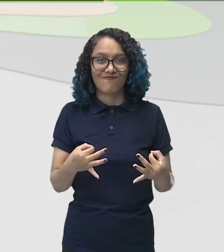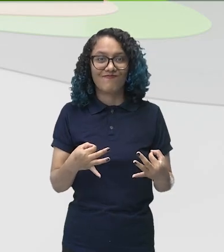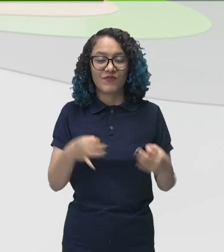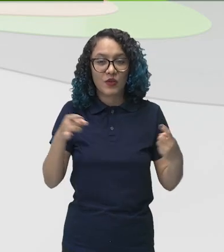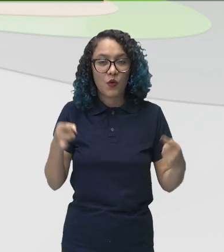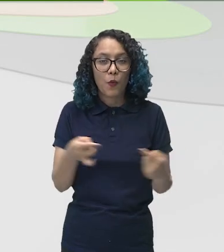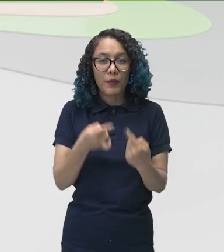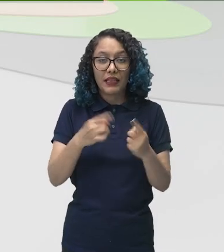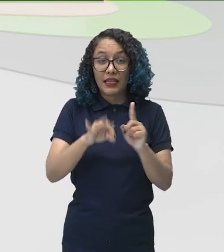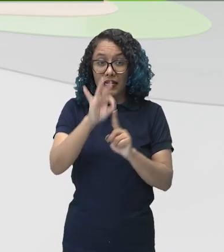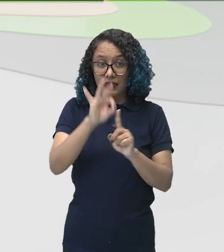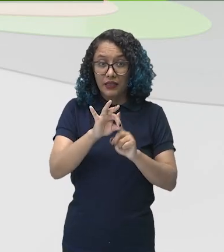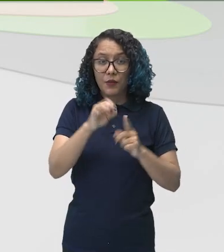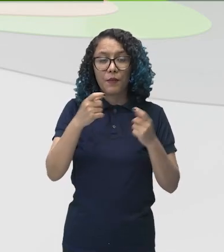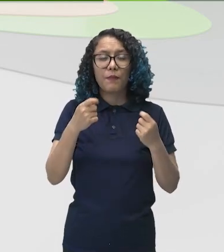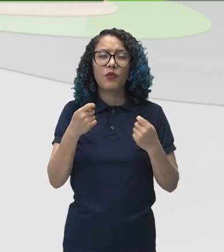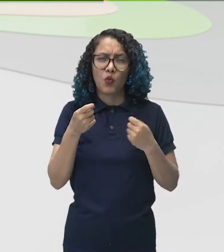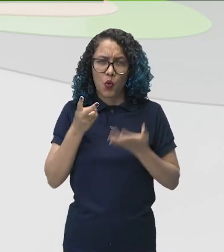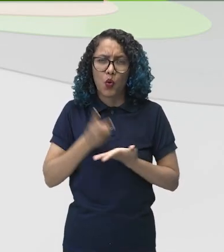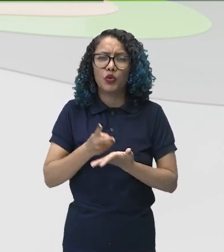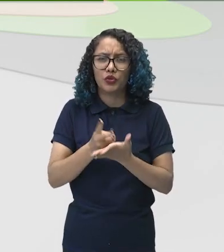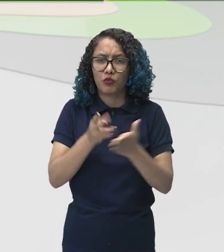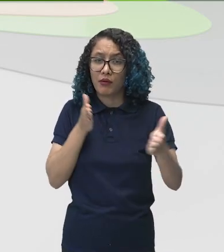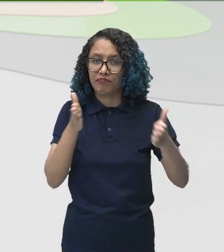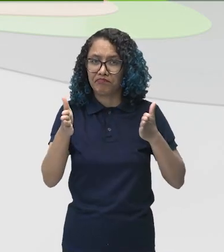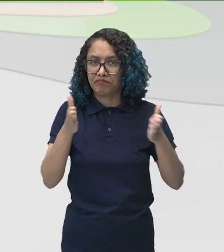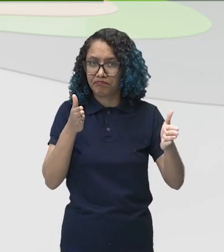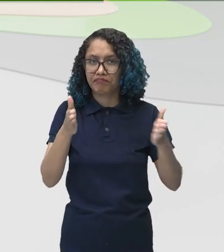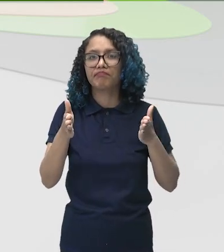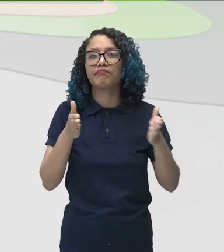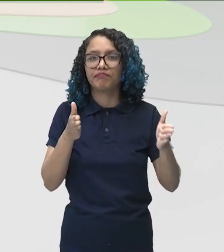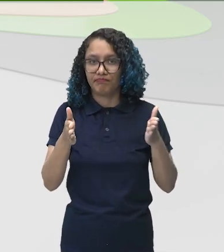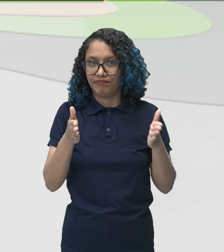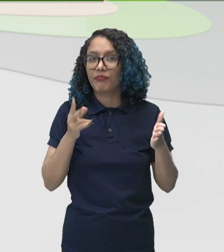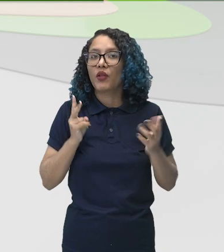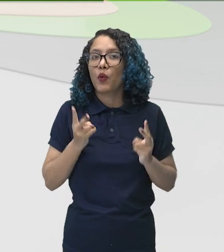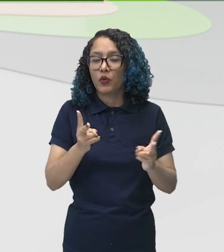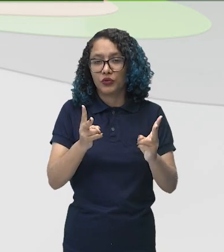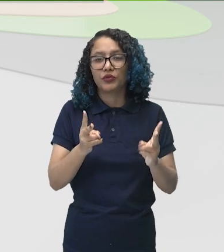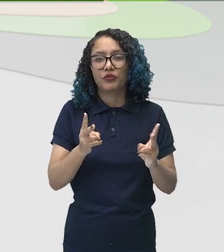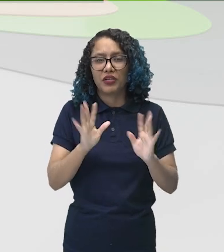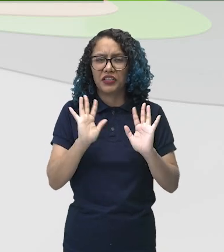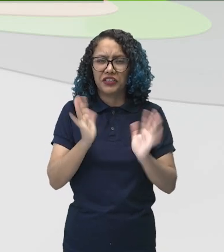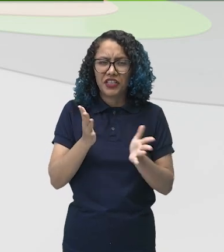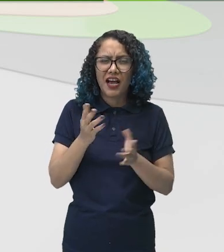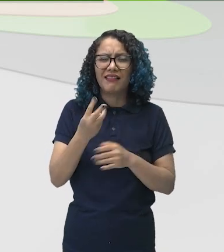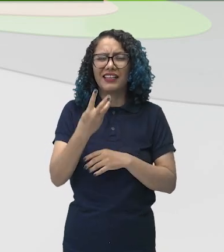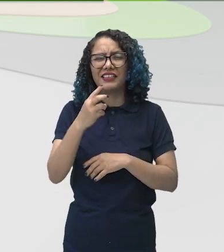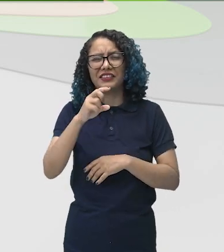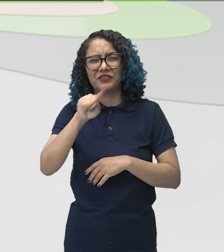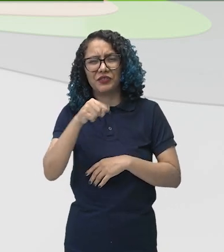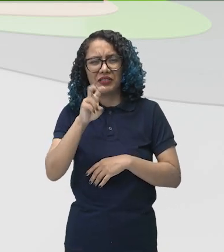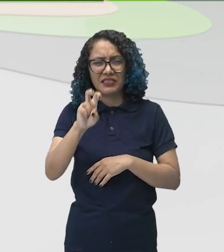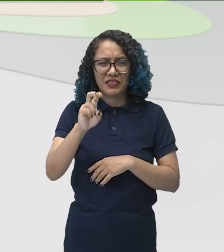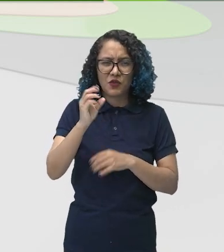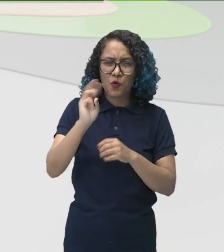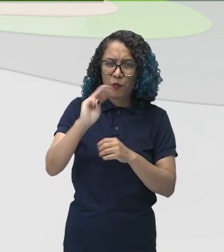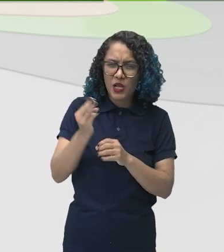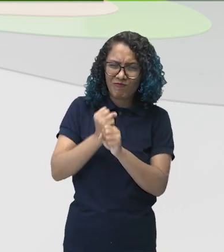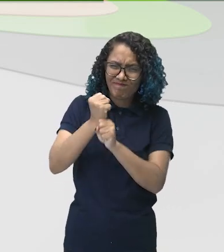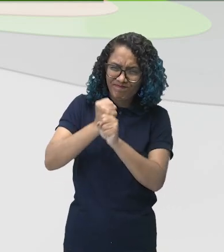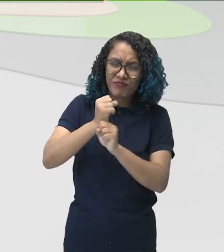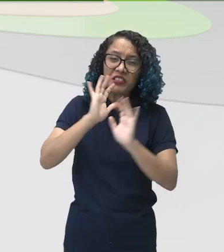temperatura, ela tem permanecido dentro desses parâmetros há 3,5 milhões de